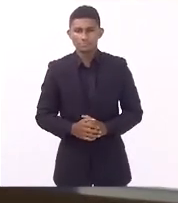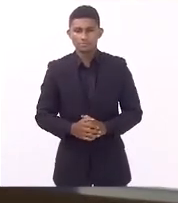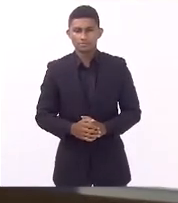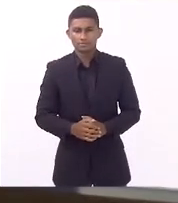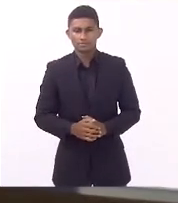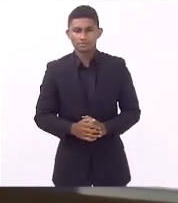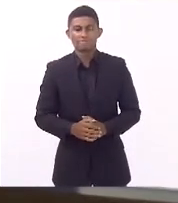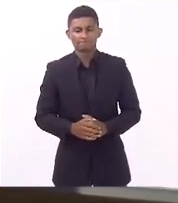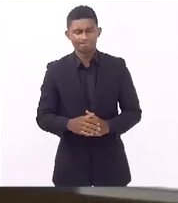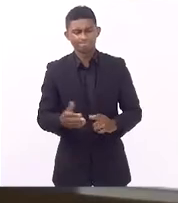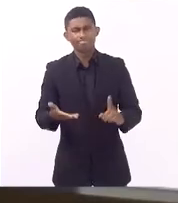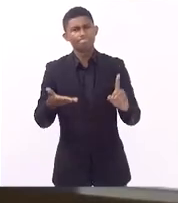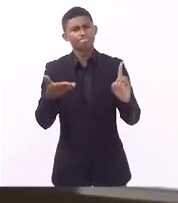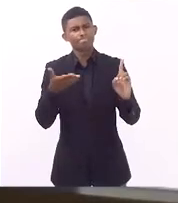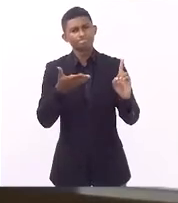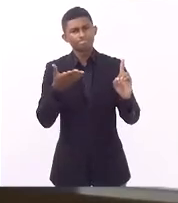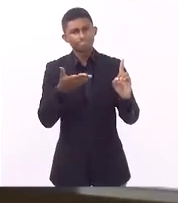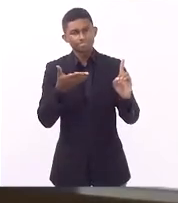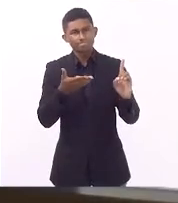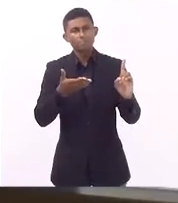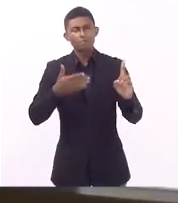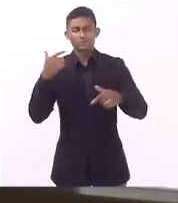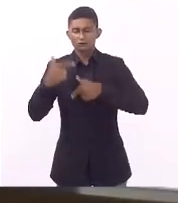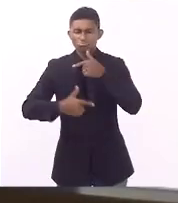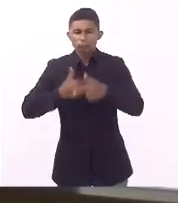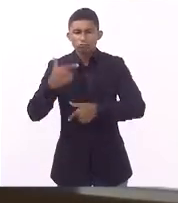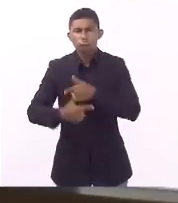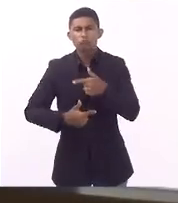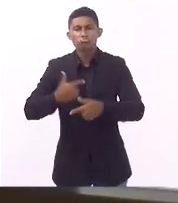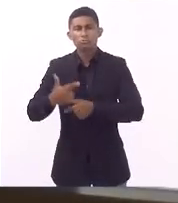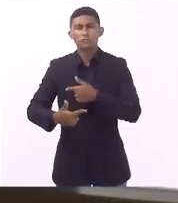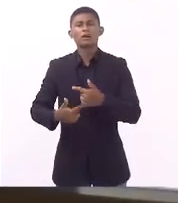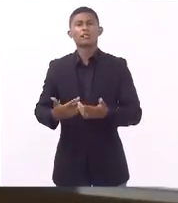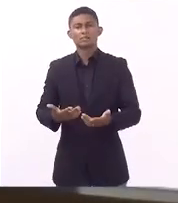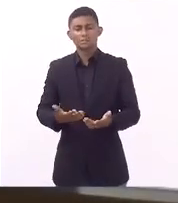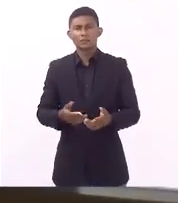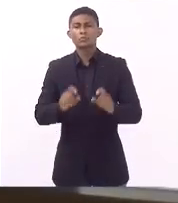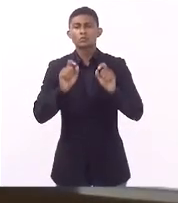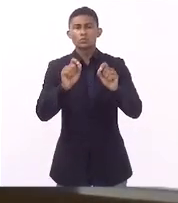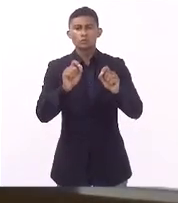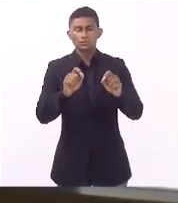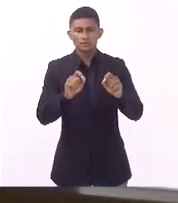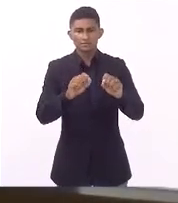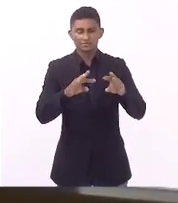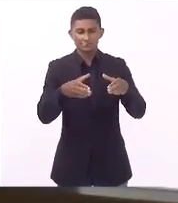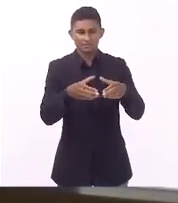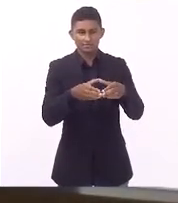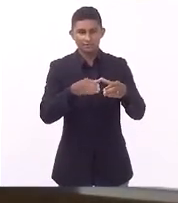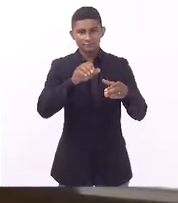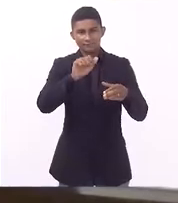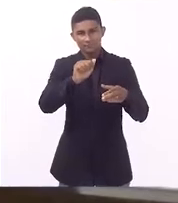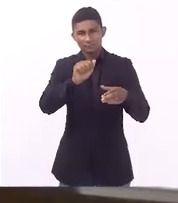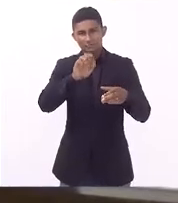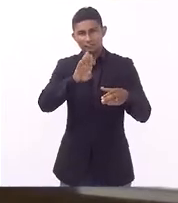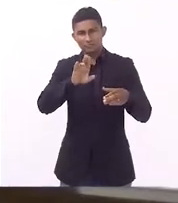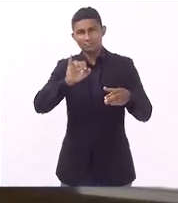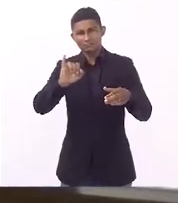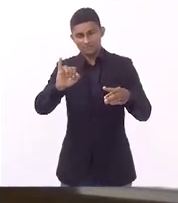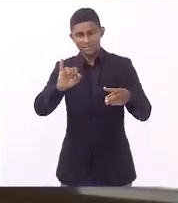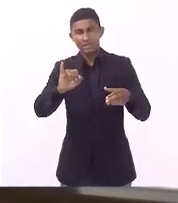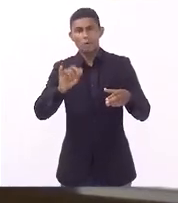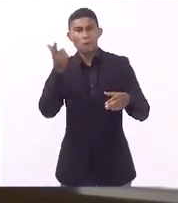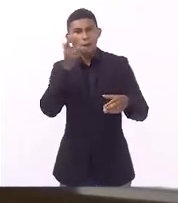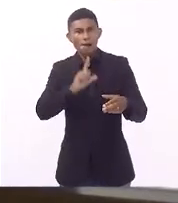esse legado que o Pagé está deixando para a gente com a recuperação da ABI. Já foi dito pela Mônica, foi